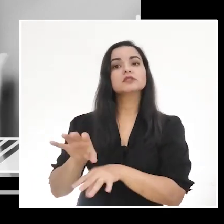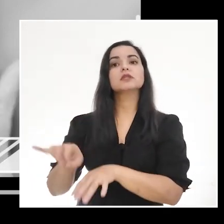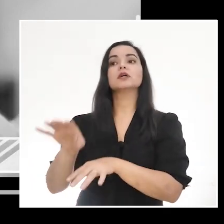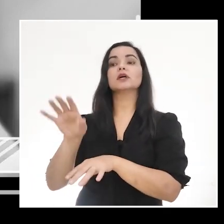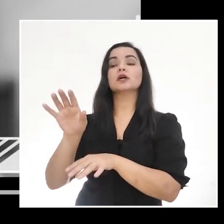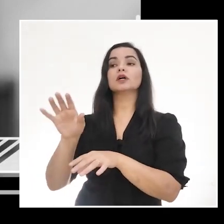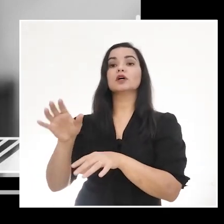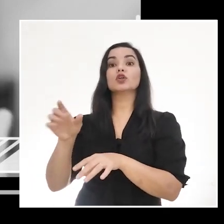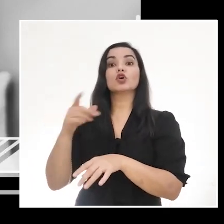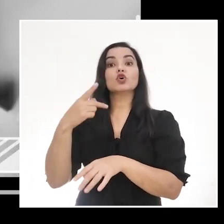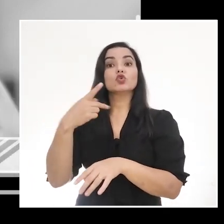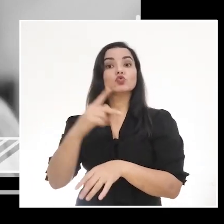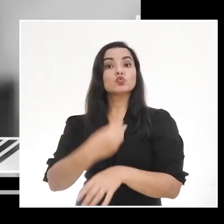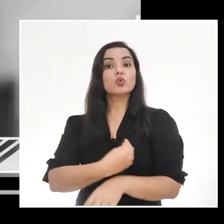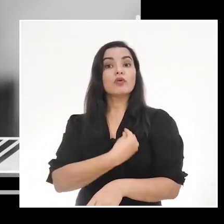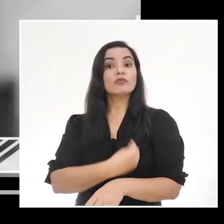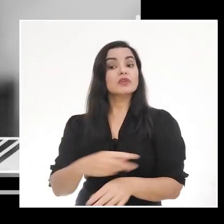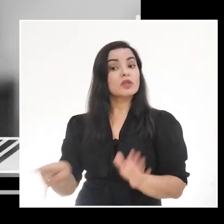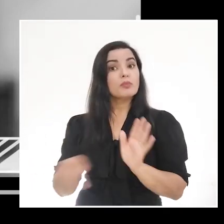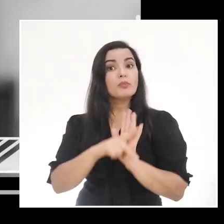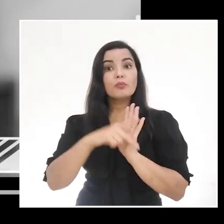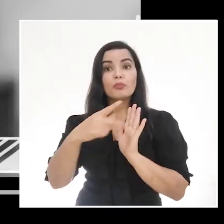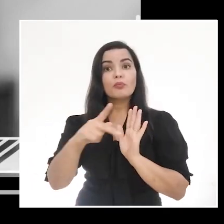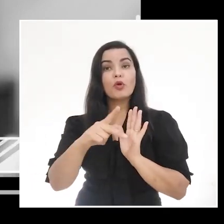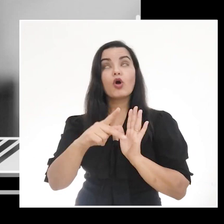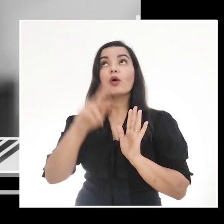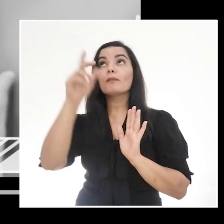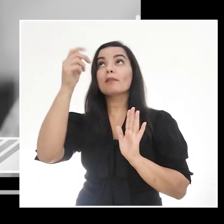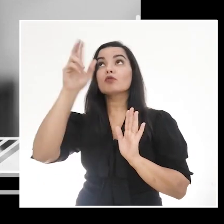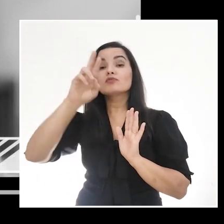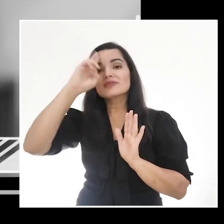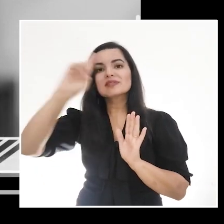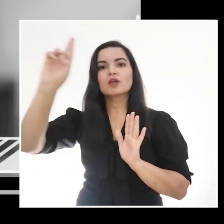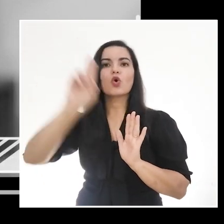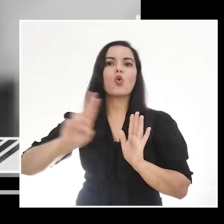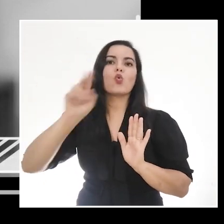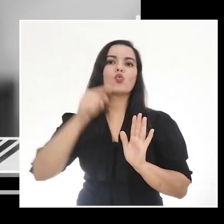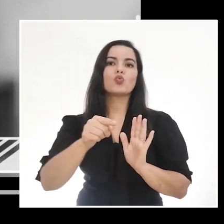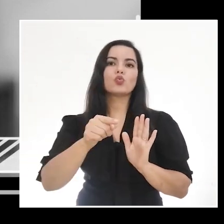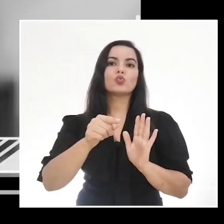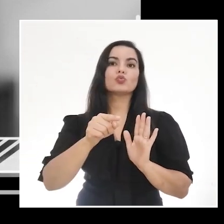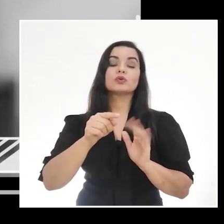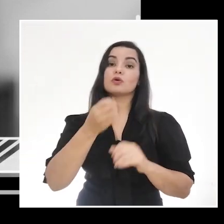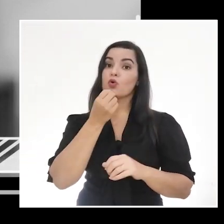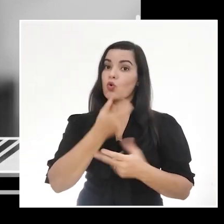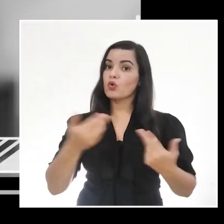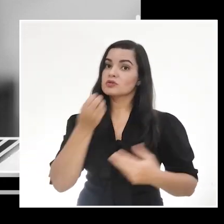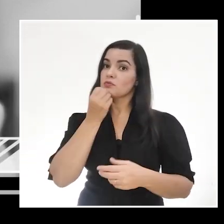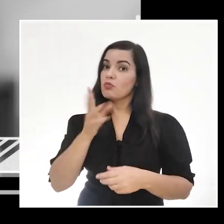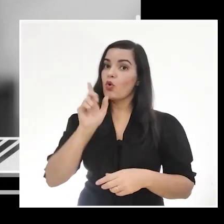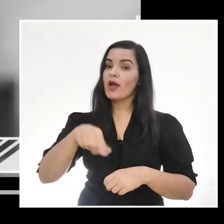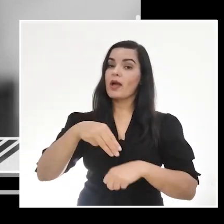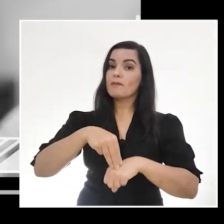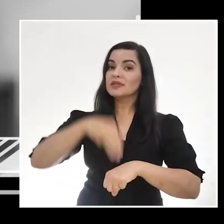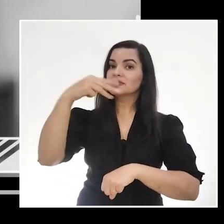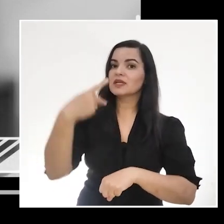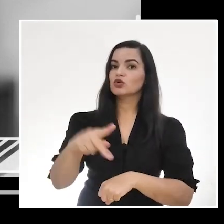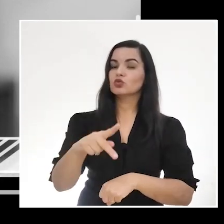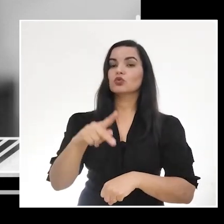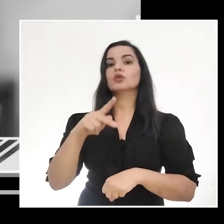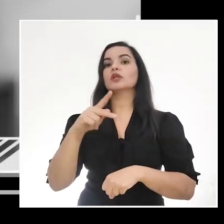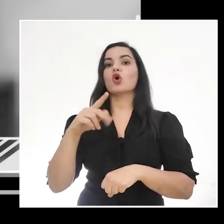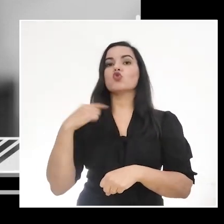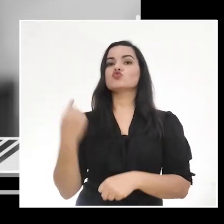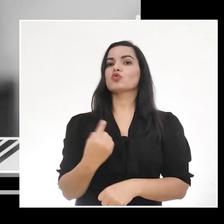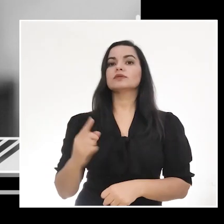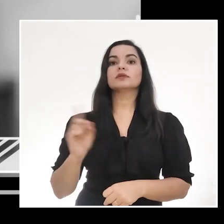mas você vai formando as pessoas em Cristo Jesus, usando a sua própria vida nas mãos do Senhor. Um dos